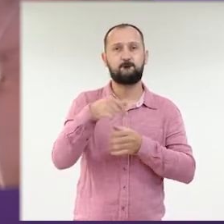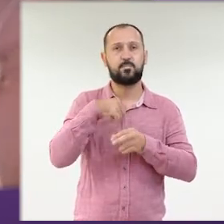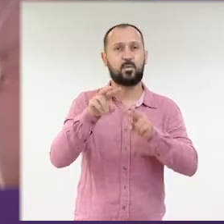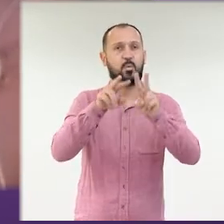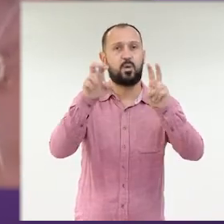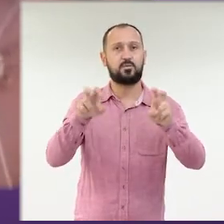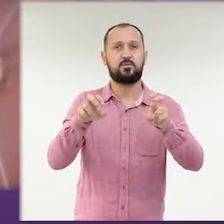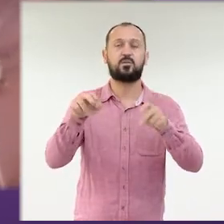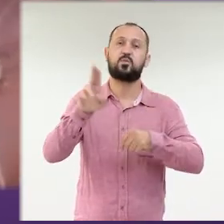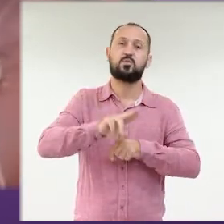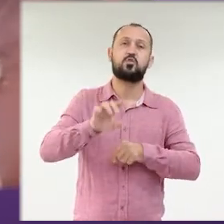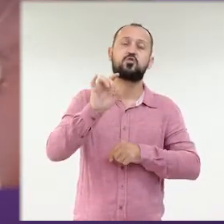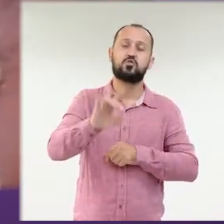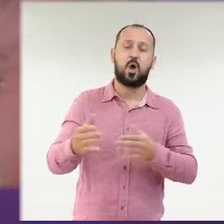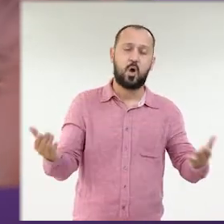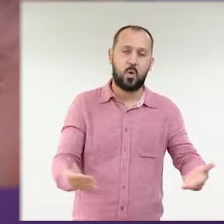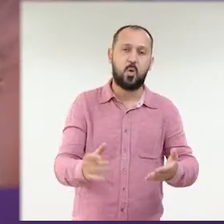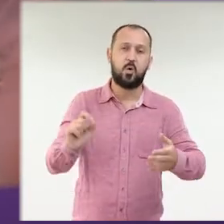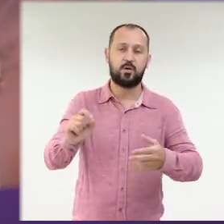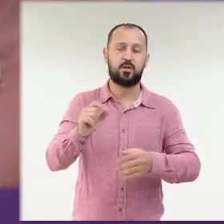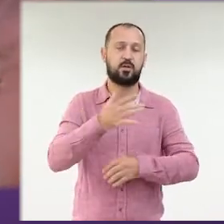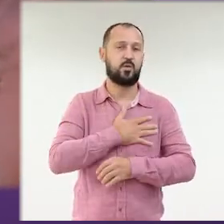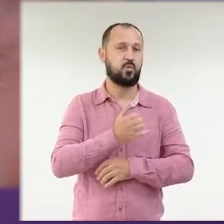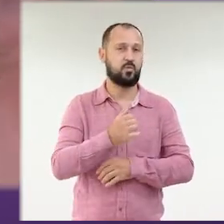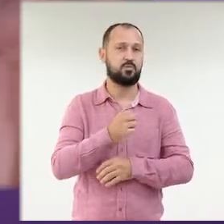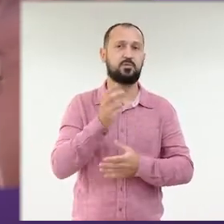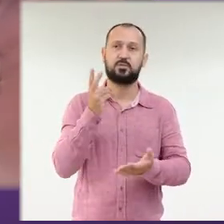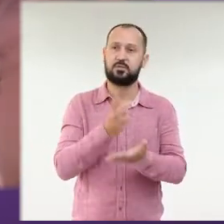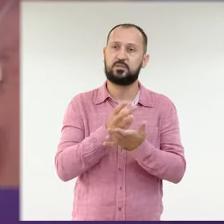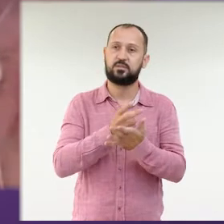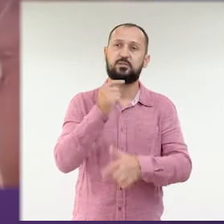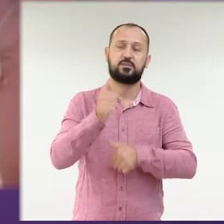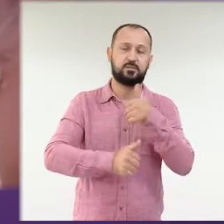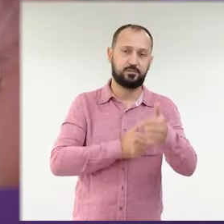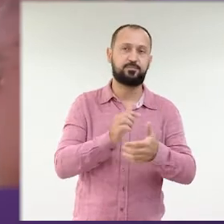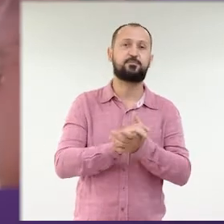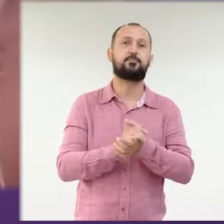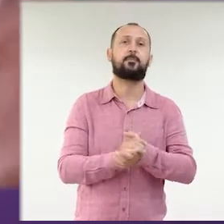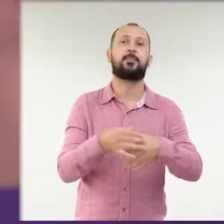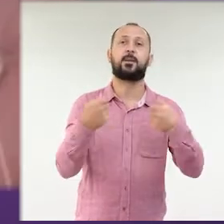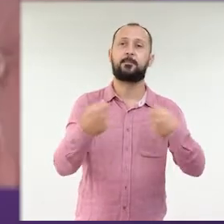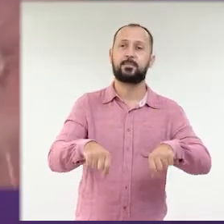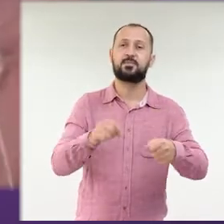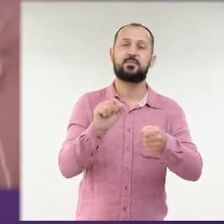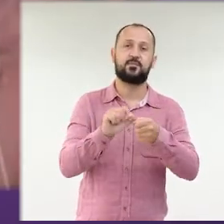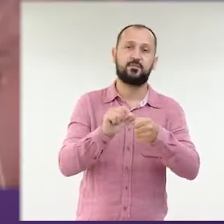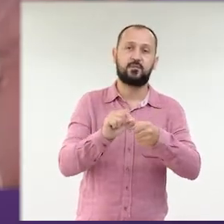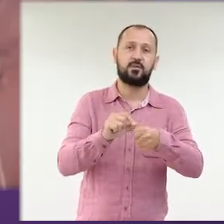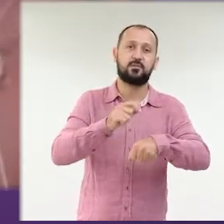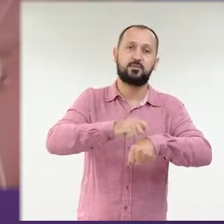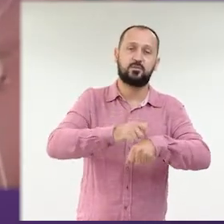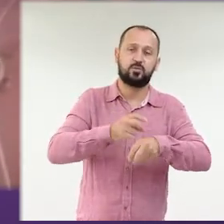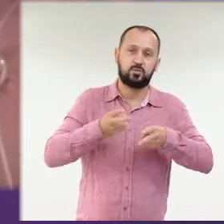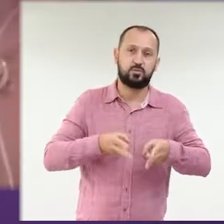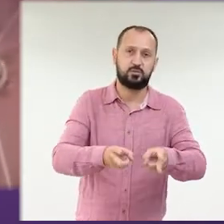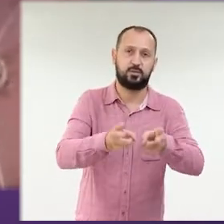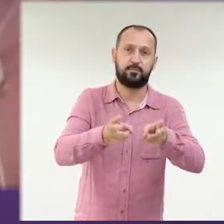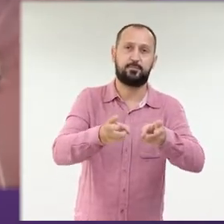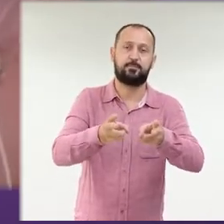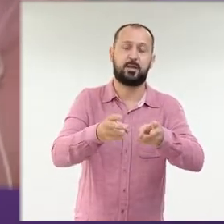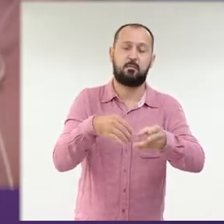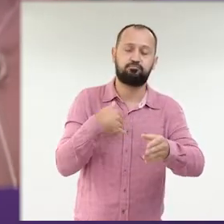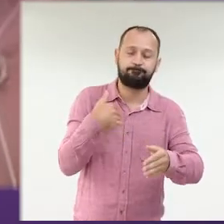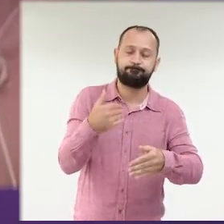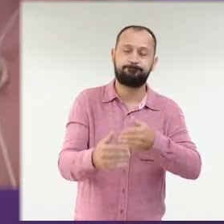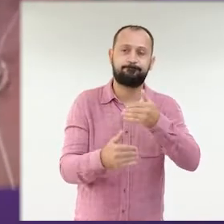tipo de assunto que não é trabalhado só no mês de agosto. A Luciana sabe disso, o nosso trabalho ele é contínuo. Ele tem que ser efetivado de forma